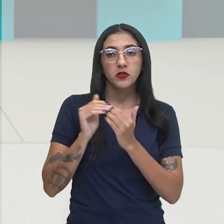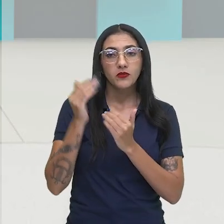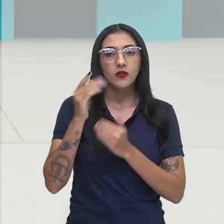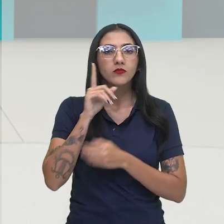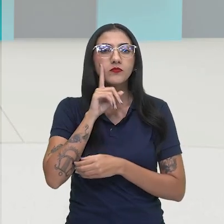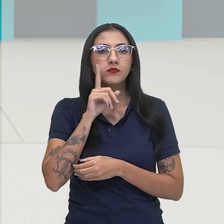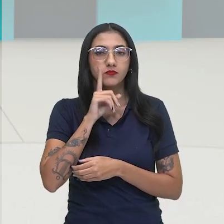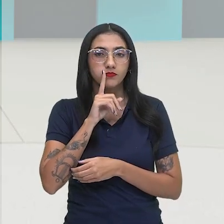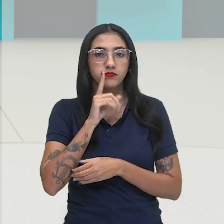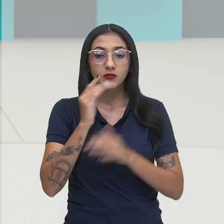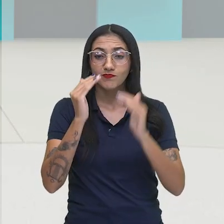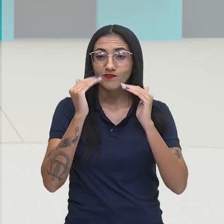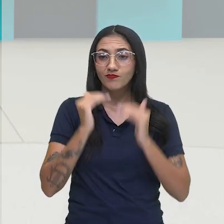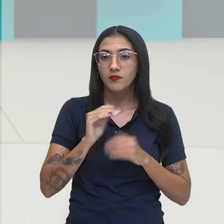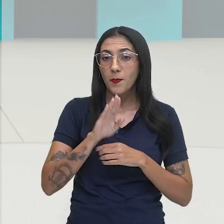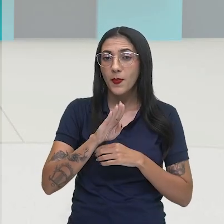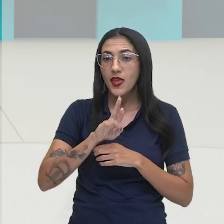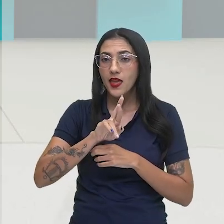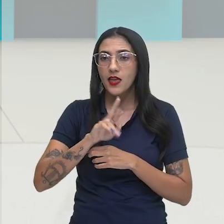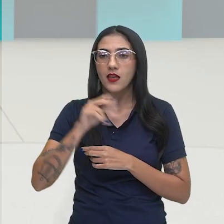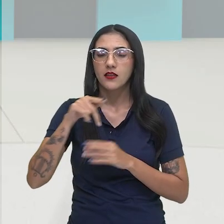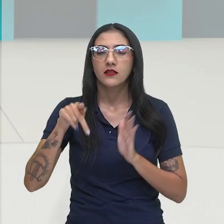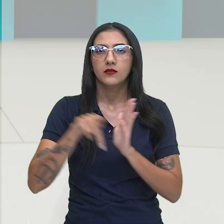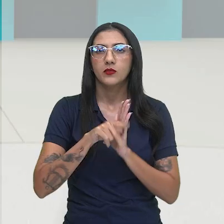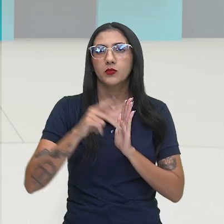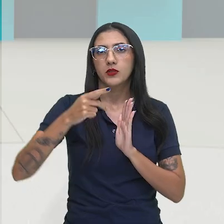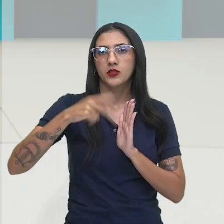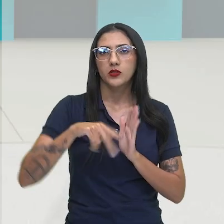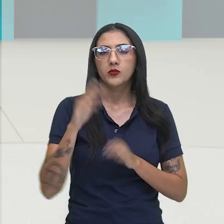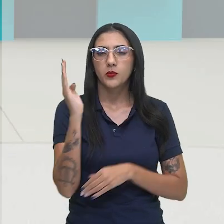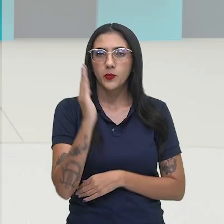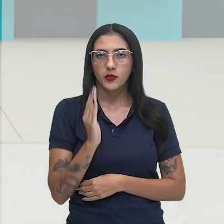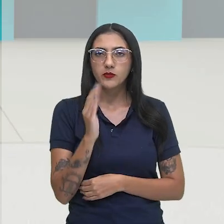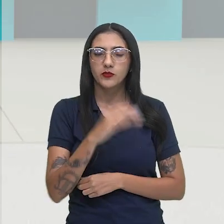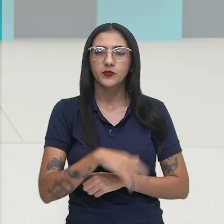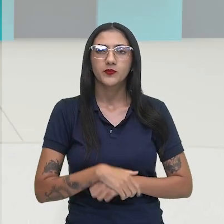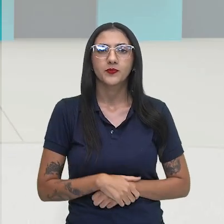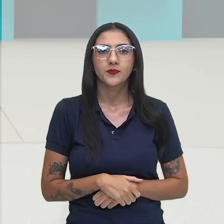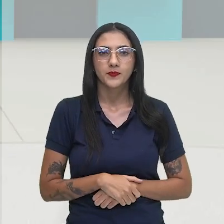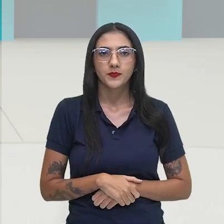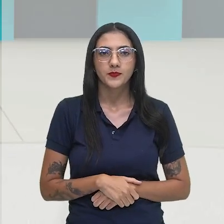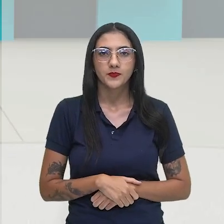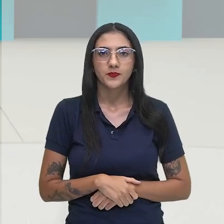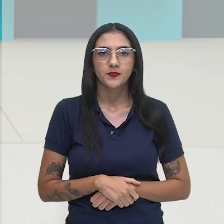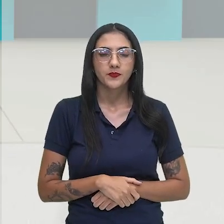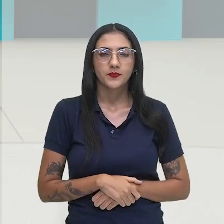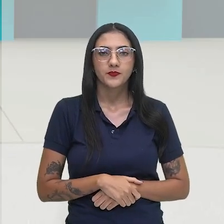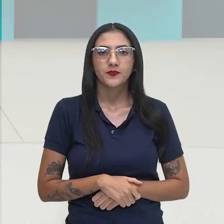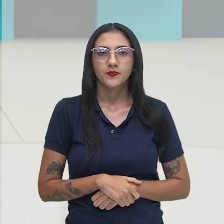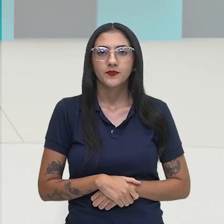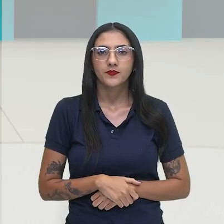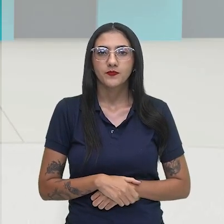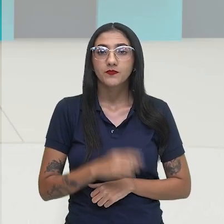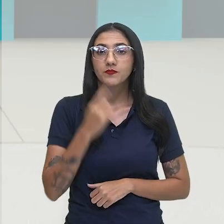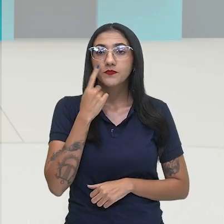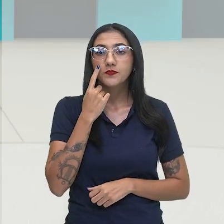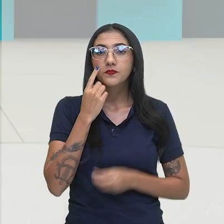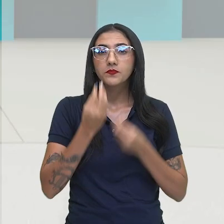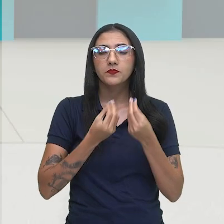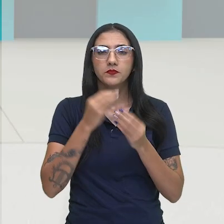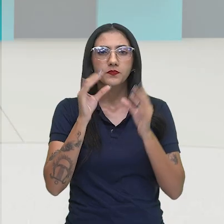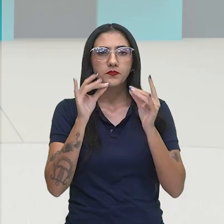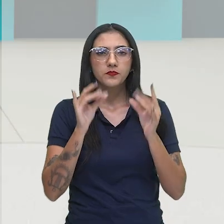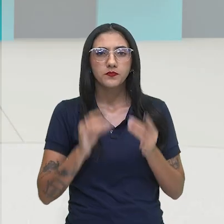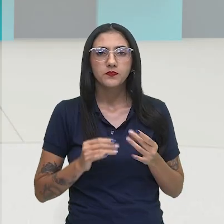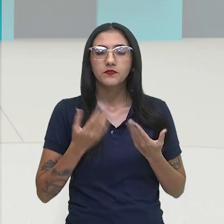Unidos, enquanto BR é uma página localizada aqui no Brasil. Olha só como é que ficaria a nossa pesquisa.